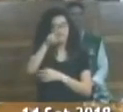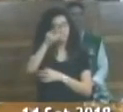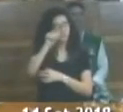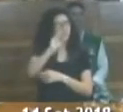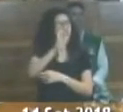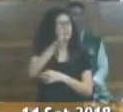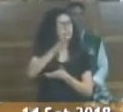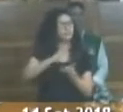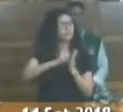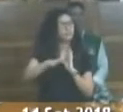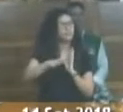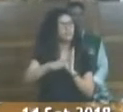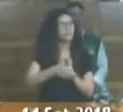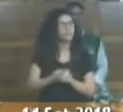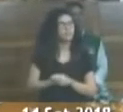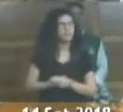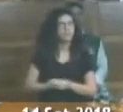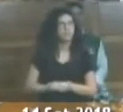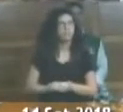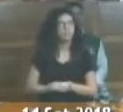foi?